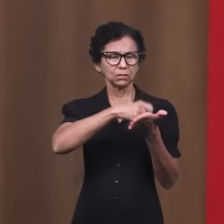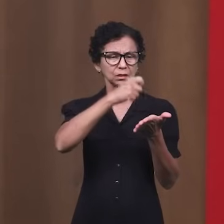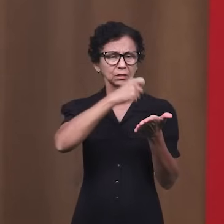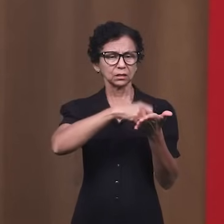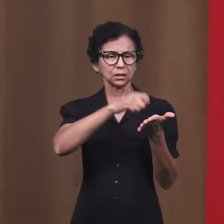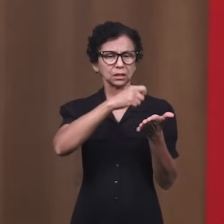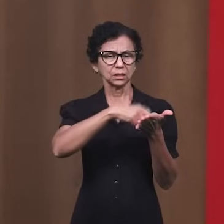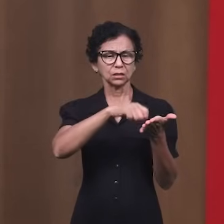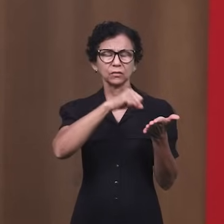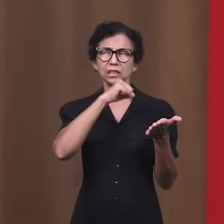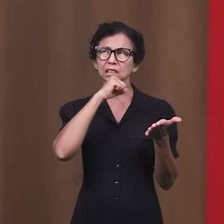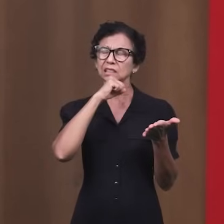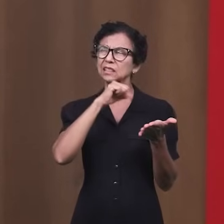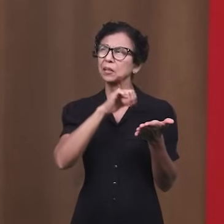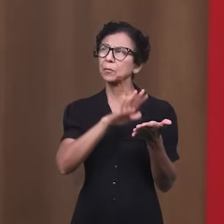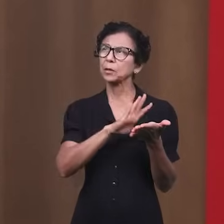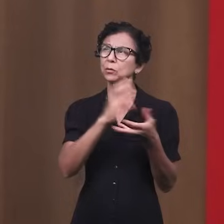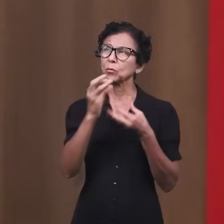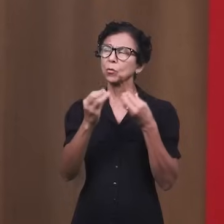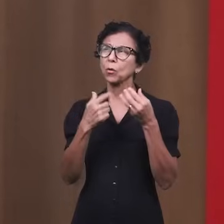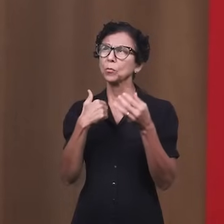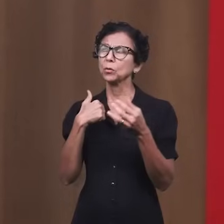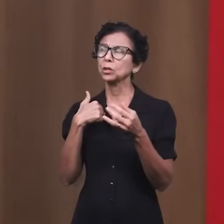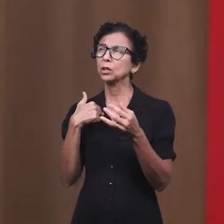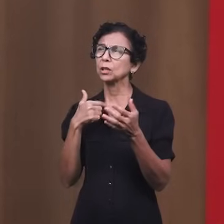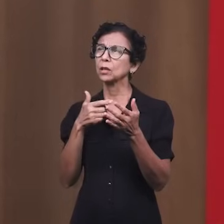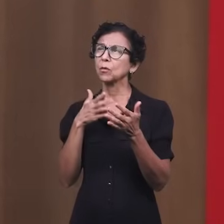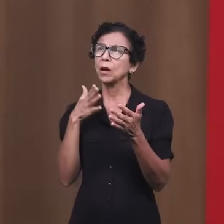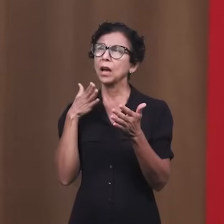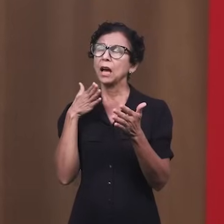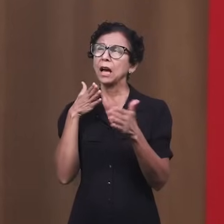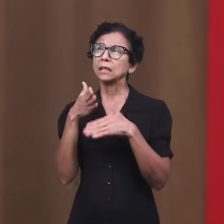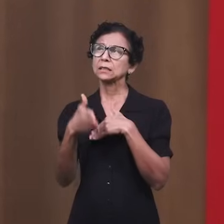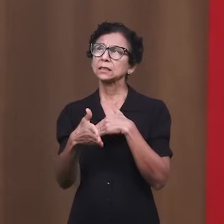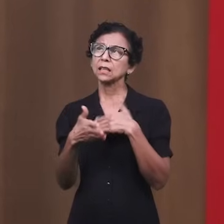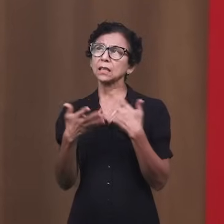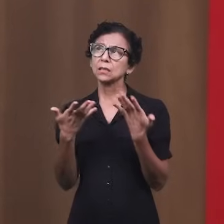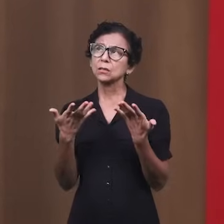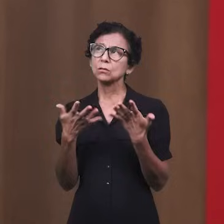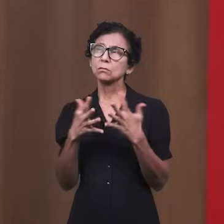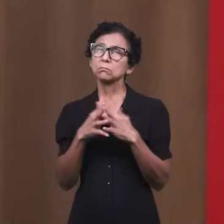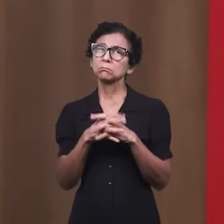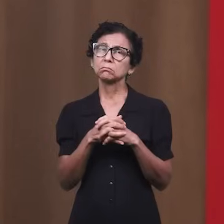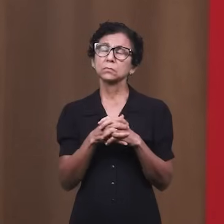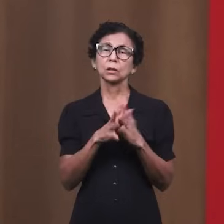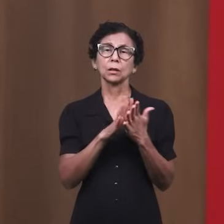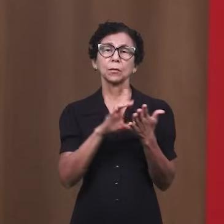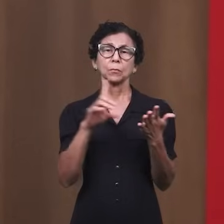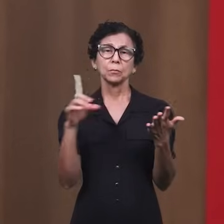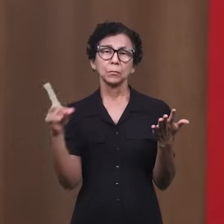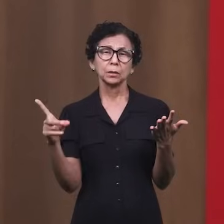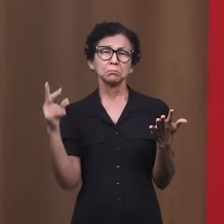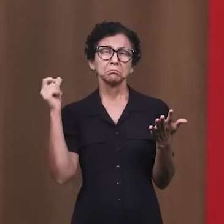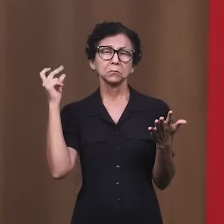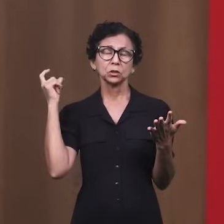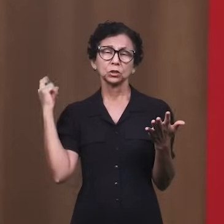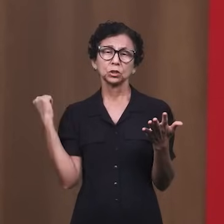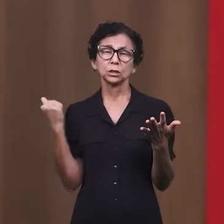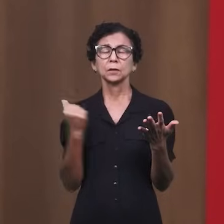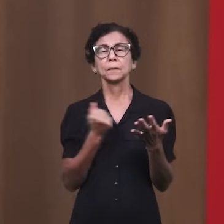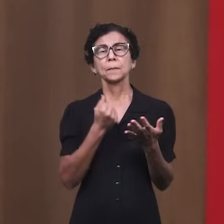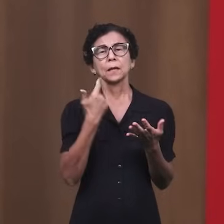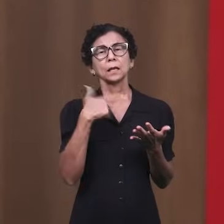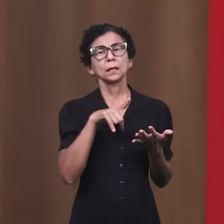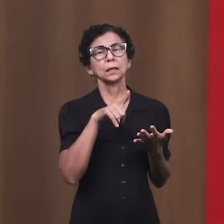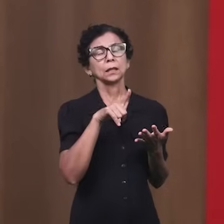testamento ele foi escrito ao longo de séculos né foi escrito no hebraico foi escrito no no aramaico